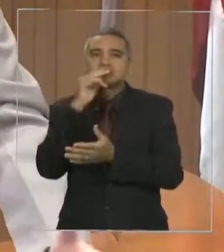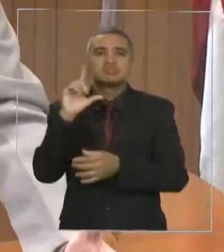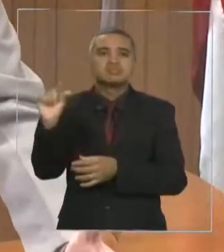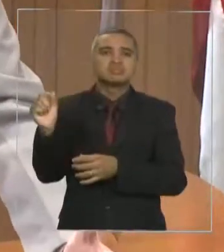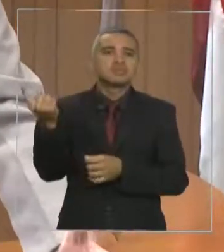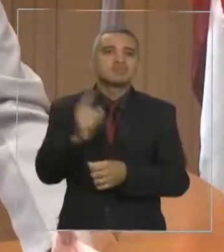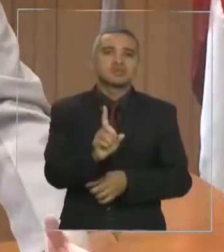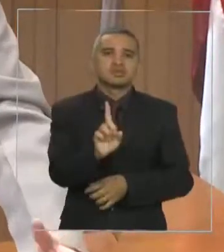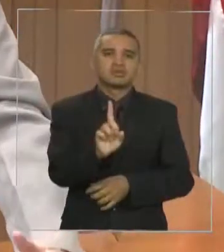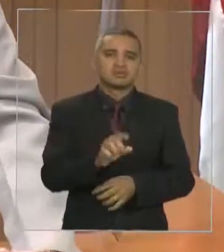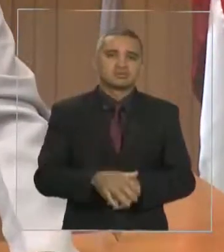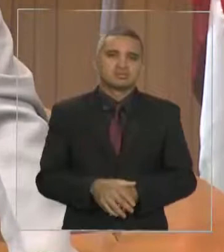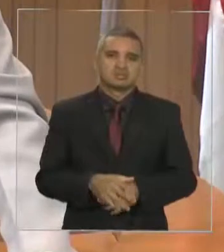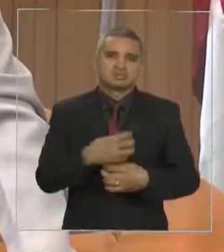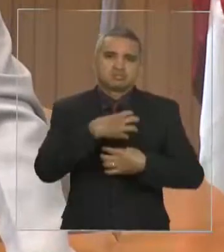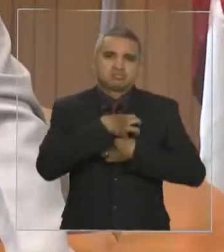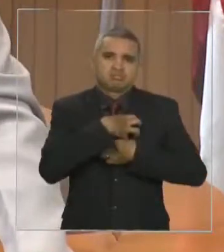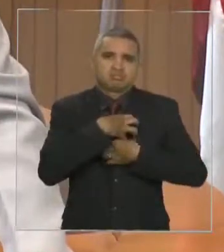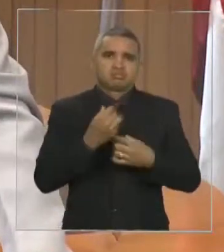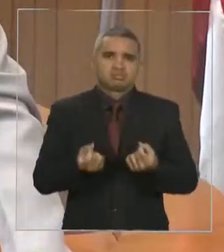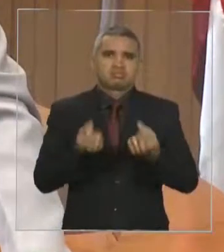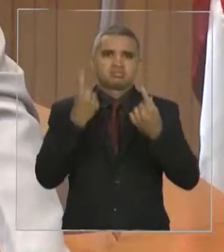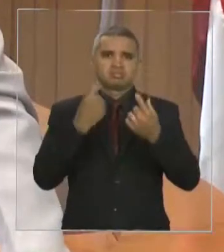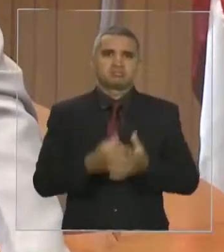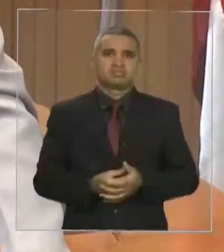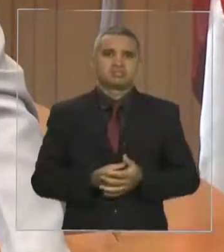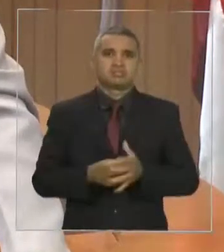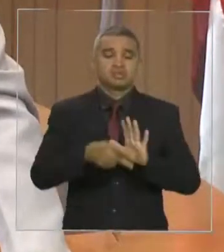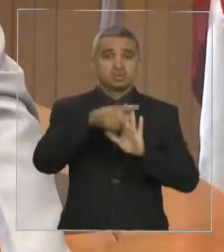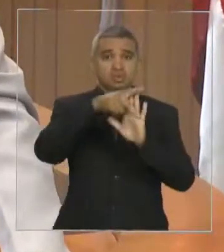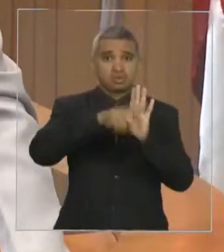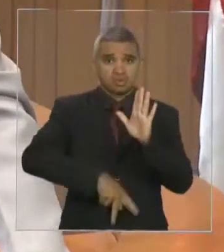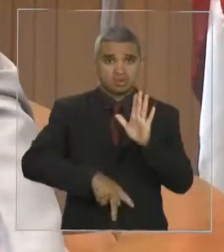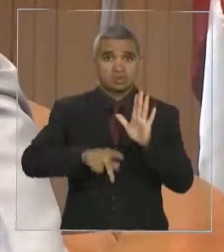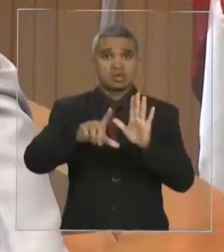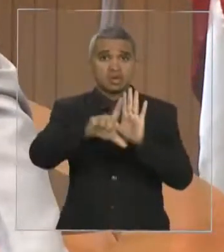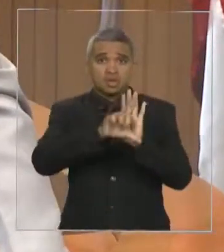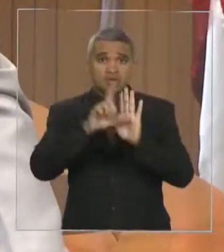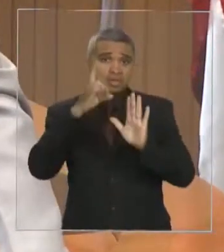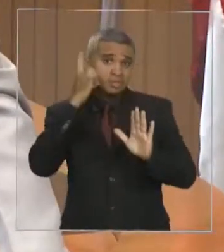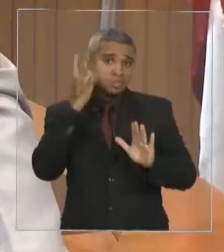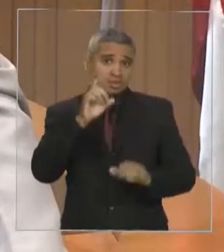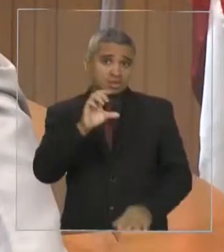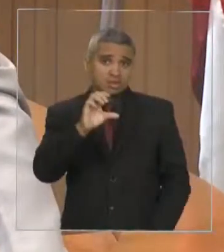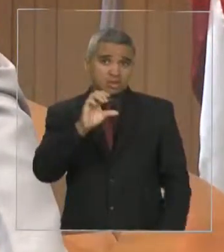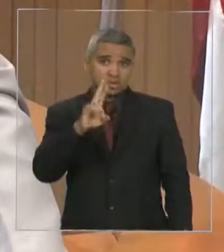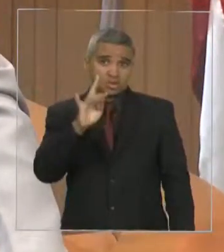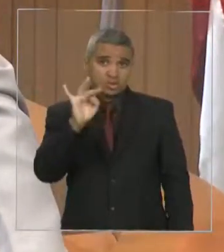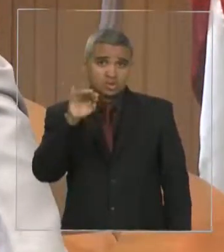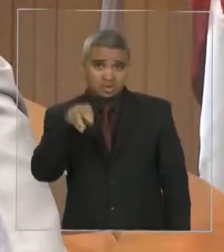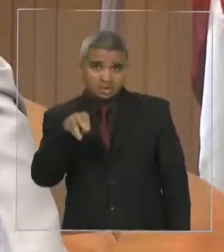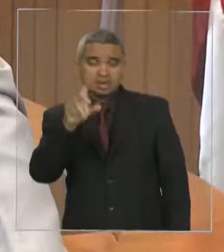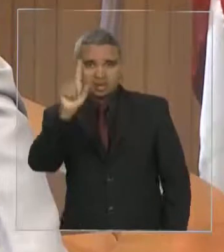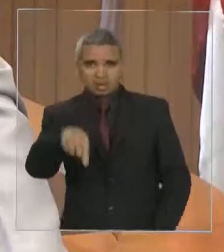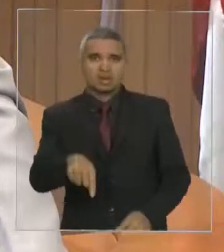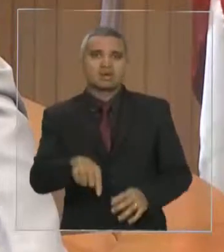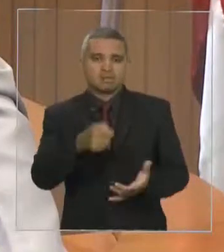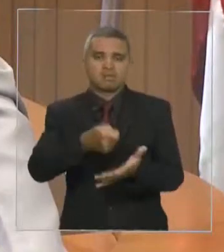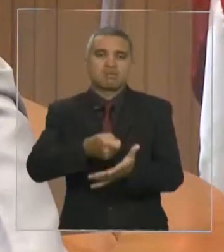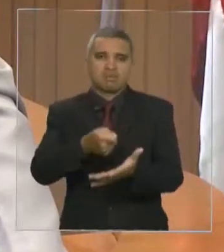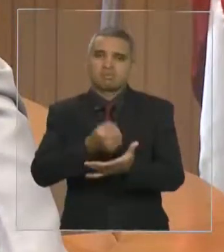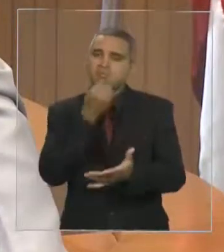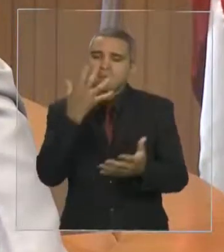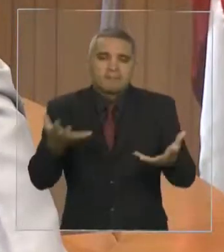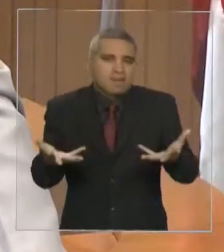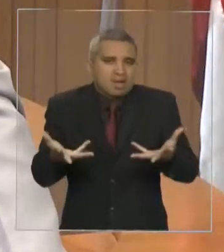É um absurdo. O projeto de lei do deputado Cutrim é um projeto de lei de grande valia para esta casa. Vai servir de grande valia,